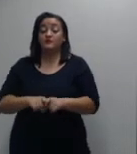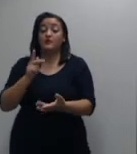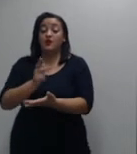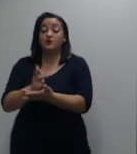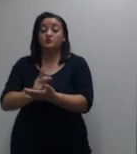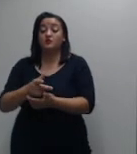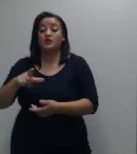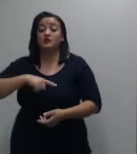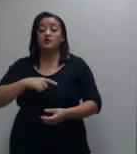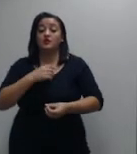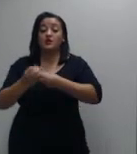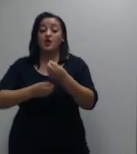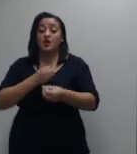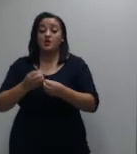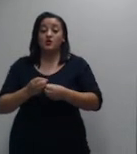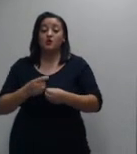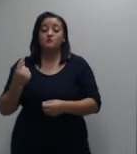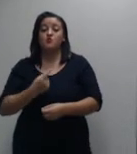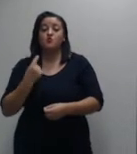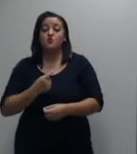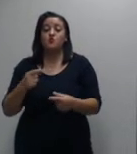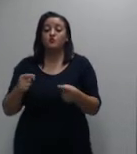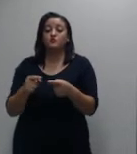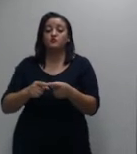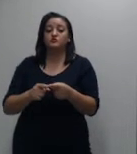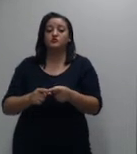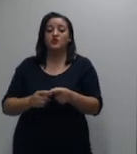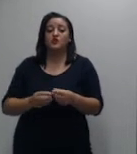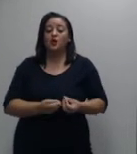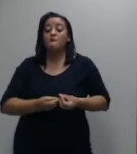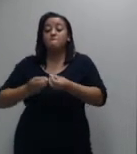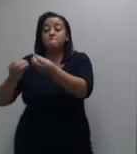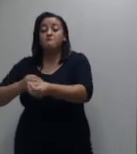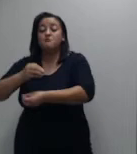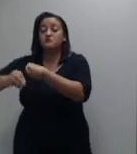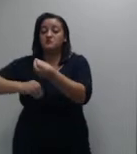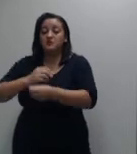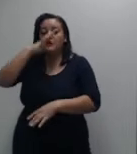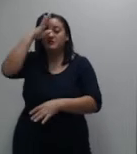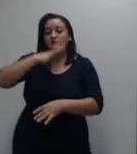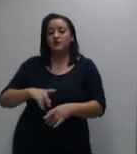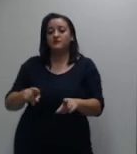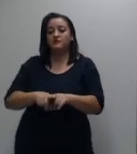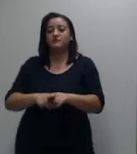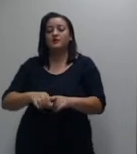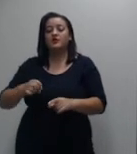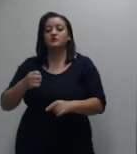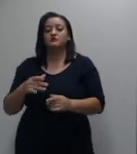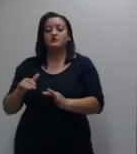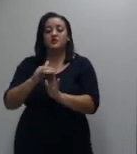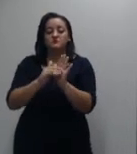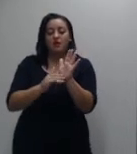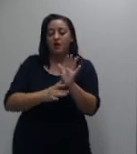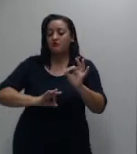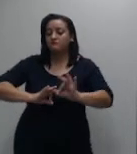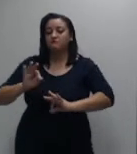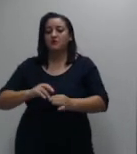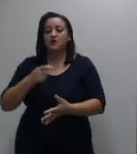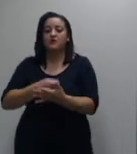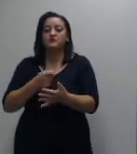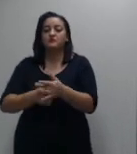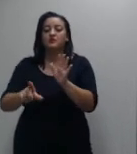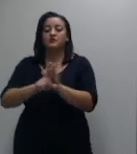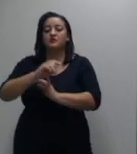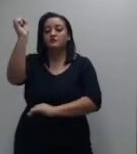tem como única e exclusiva finalidade transportar brother da minha ficou cumprir todos os requisitos formais exigidos pela legislação